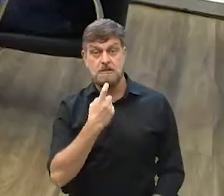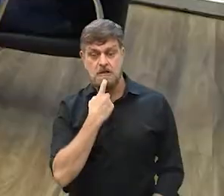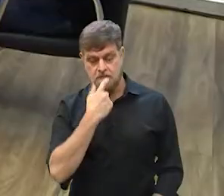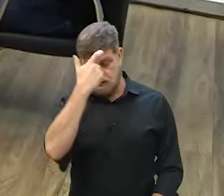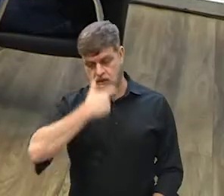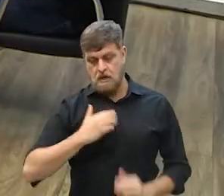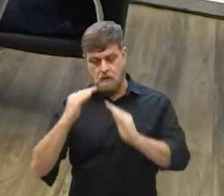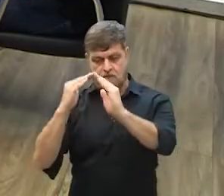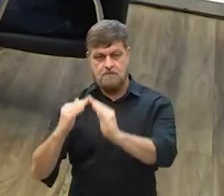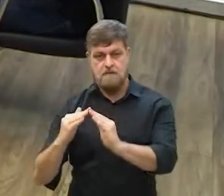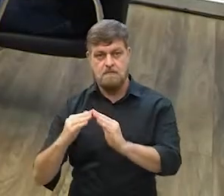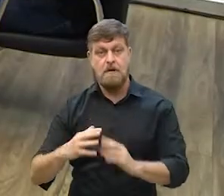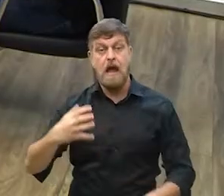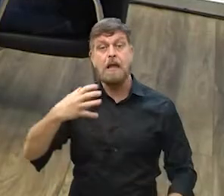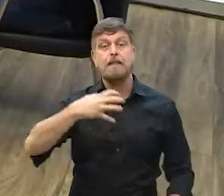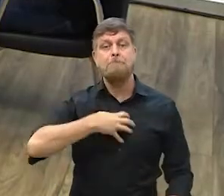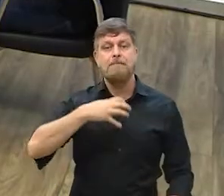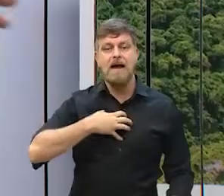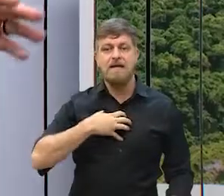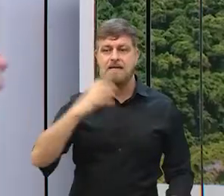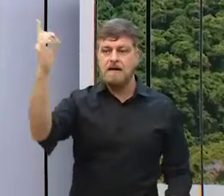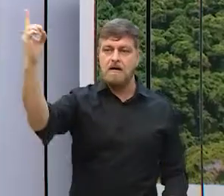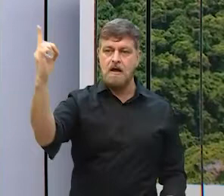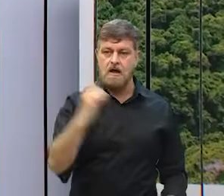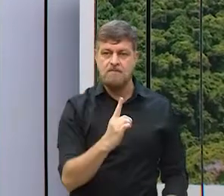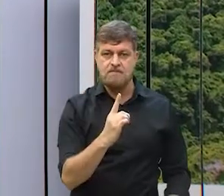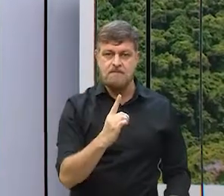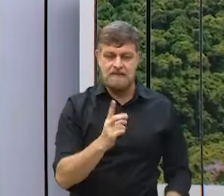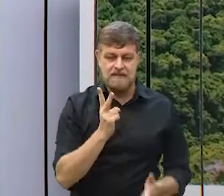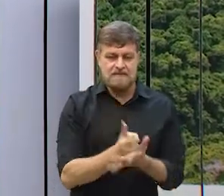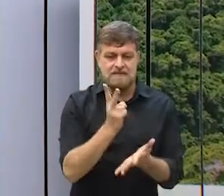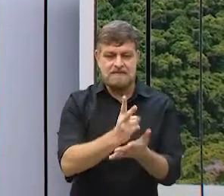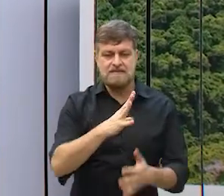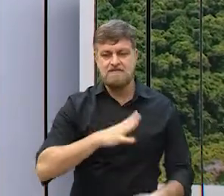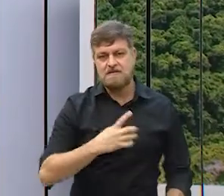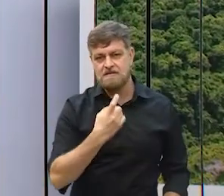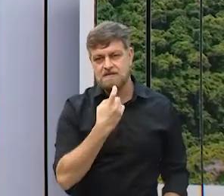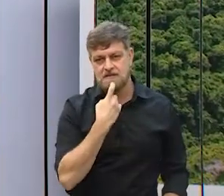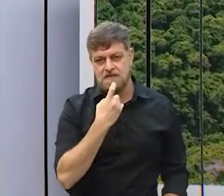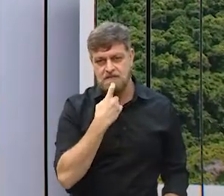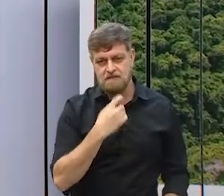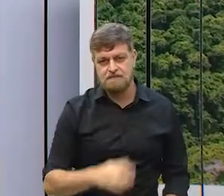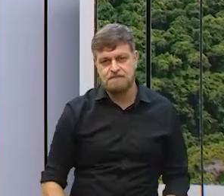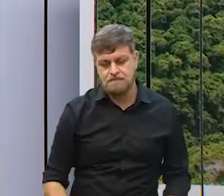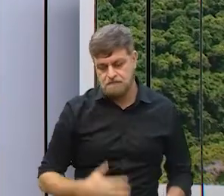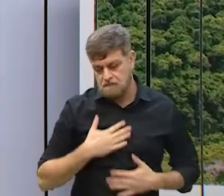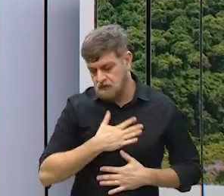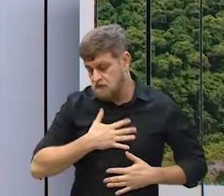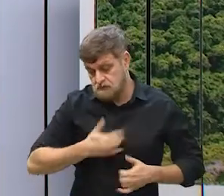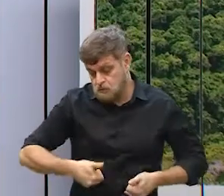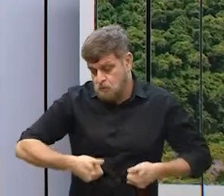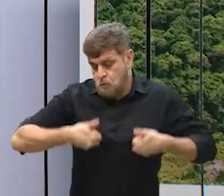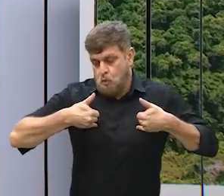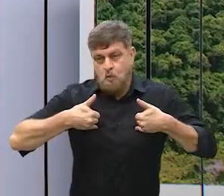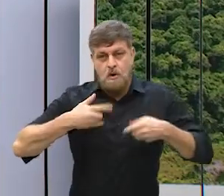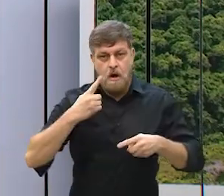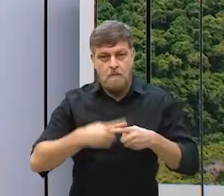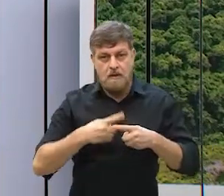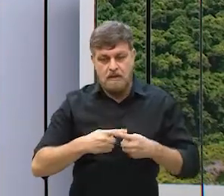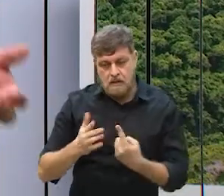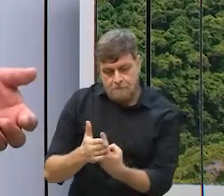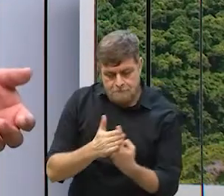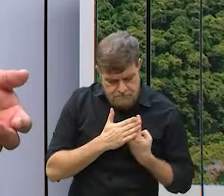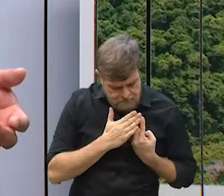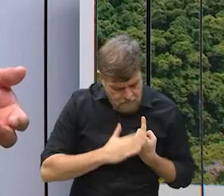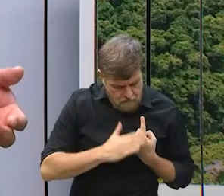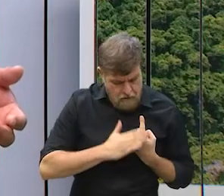Eu vim da Bahia para cá, nunca mudei de Campinas, sempre morei aqui. E me orgulho disso, porque fui bem acolhido.